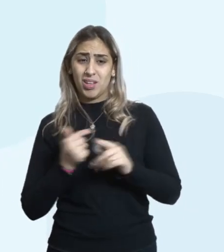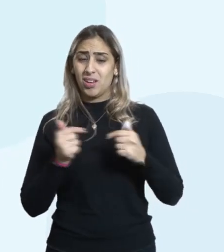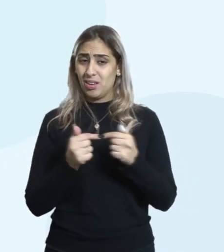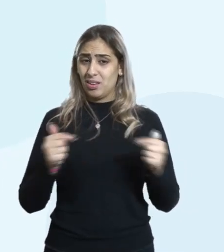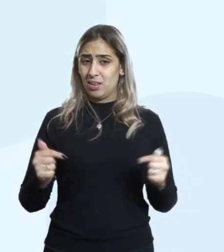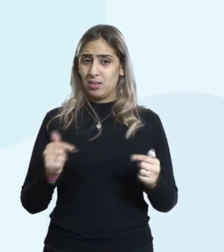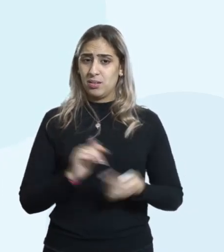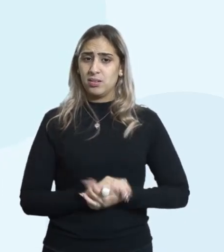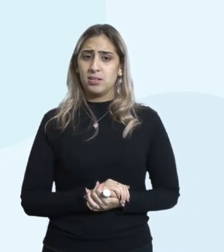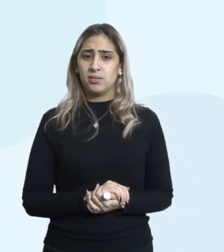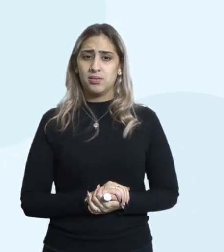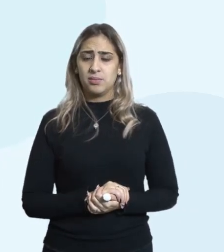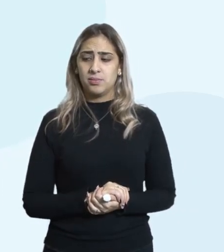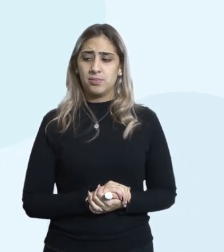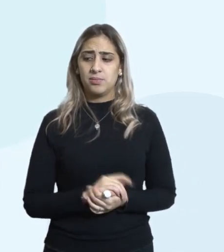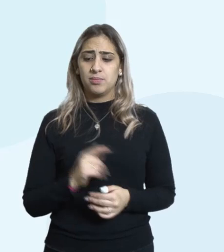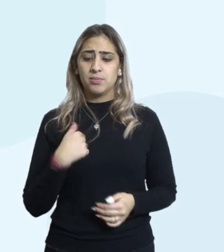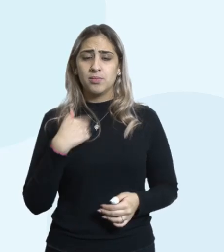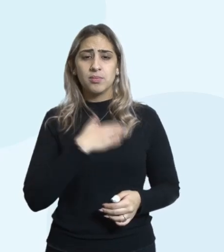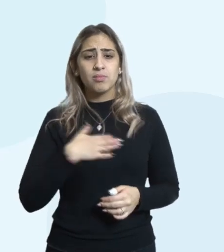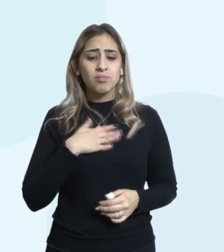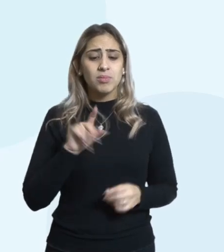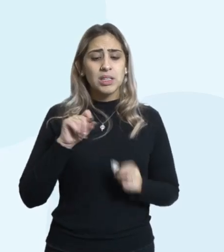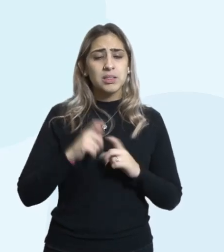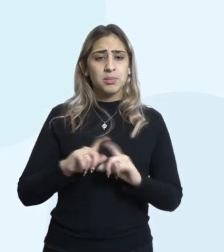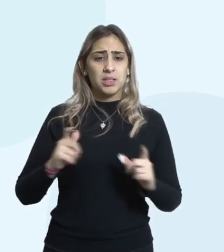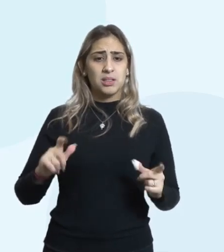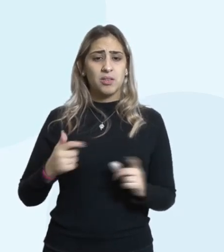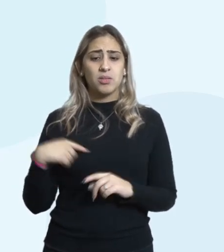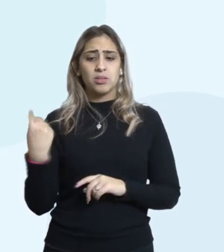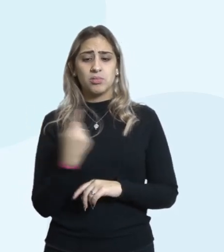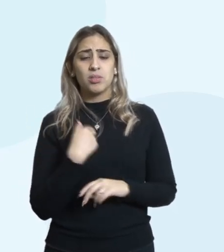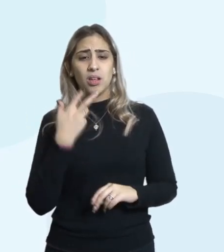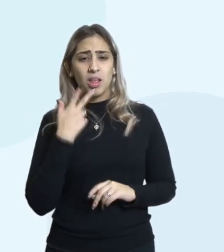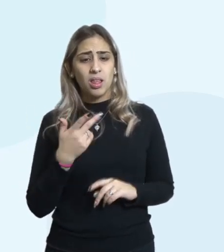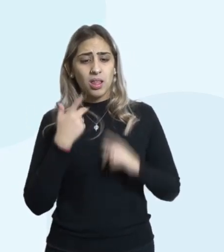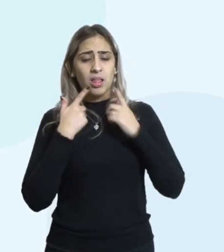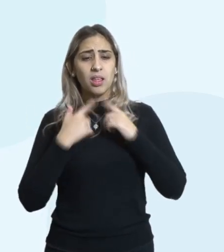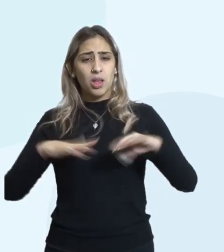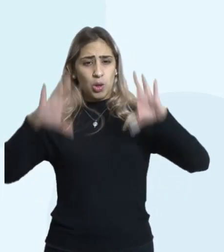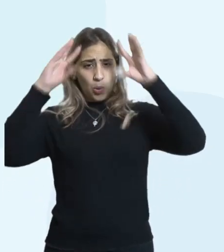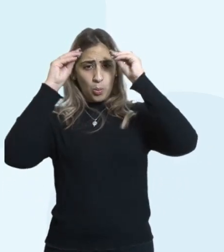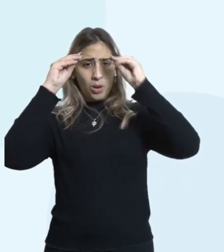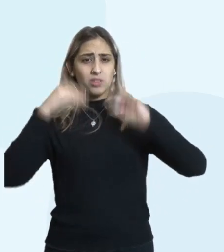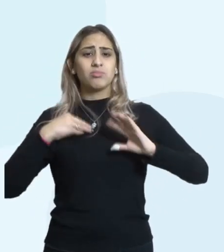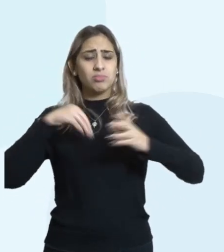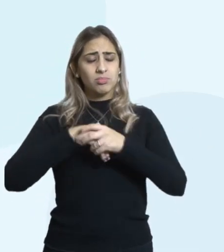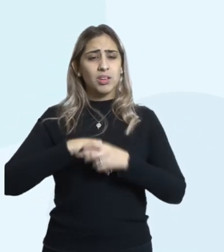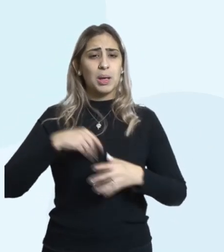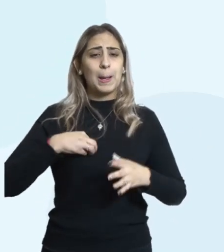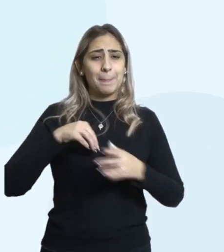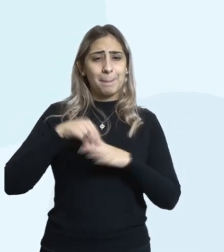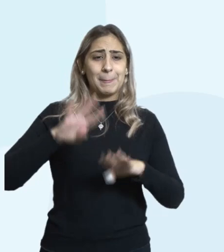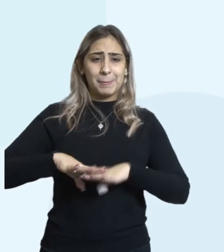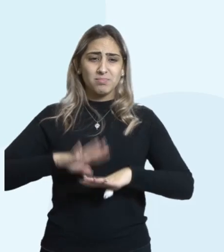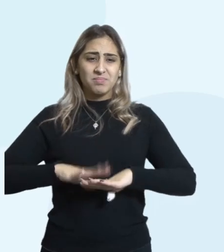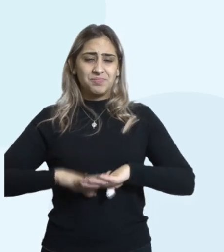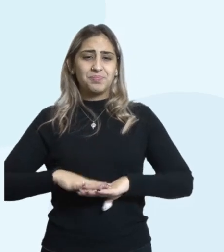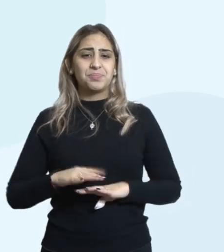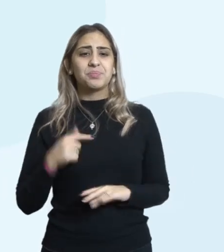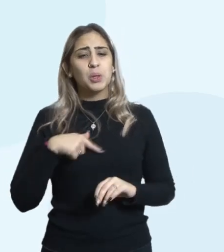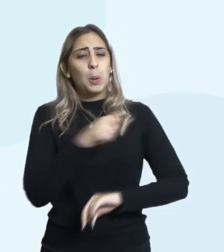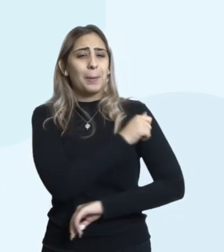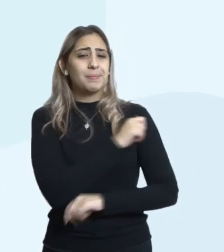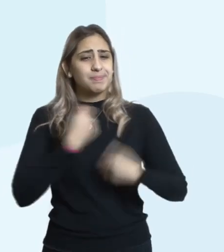química, porque são códigos específicos, são da linguagem específica de cada área, tanto da matemática, e o